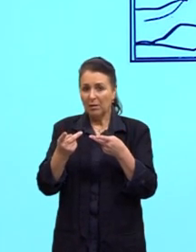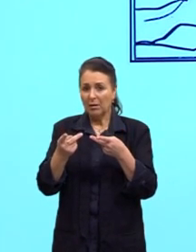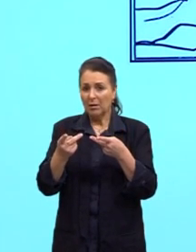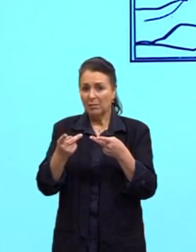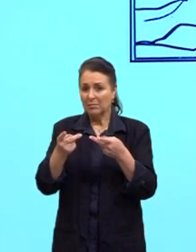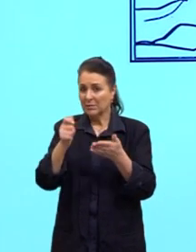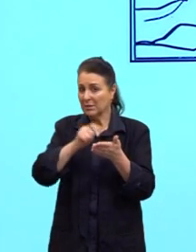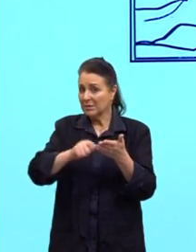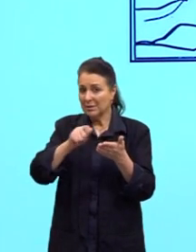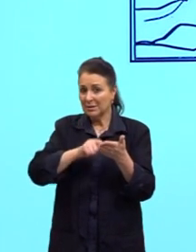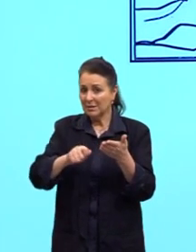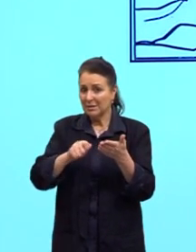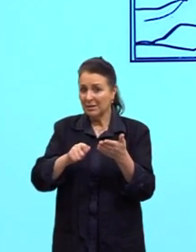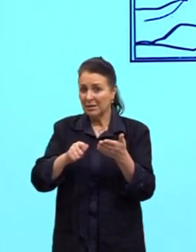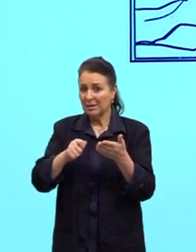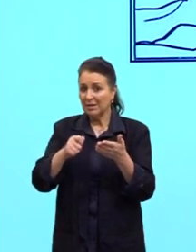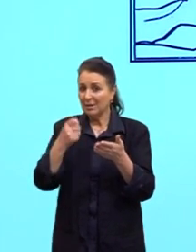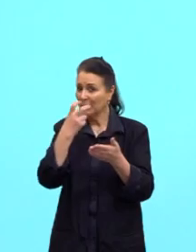escrita